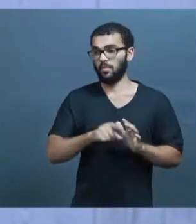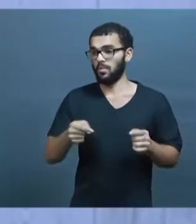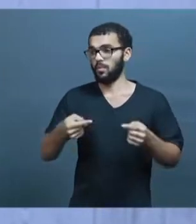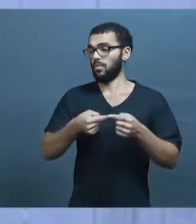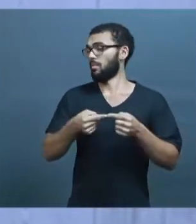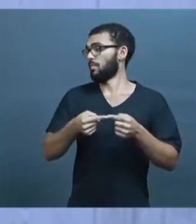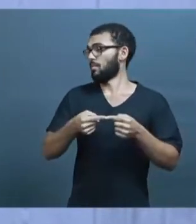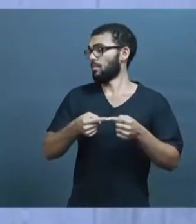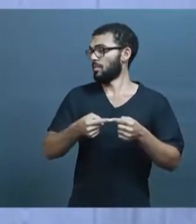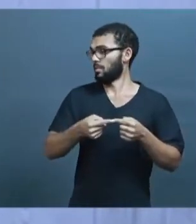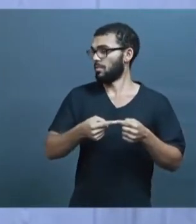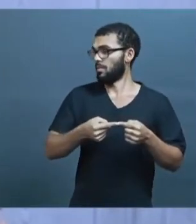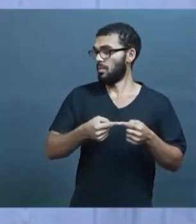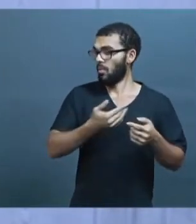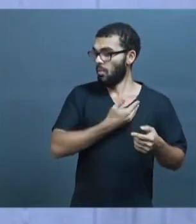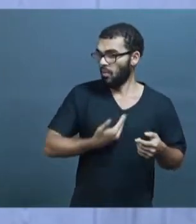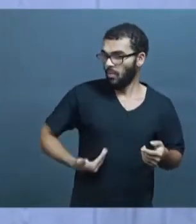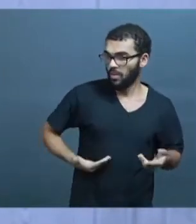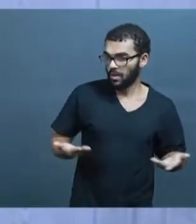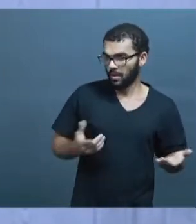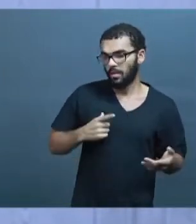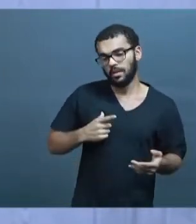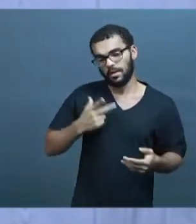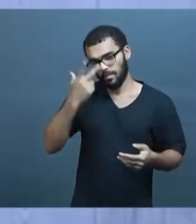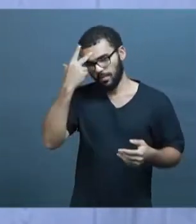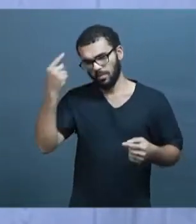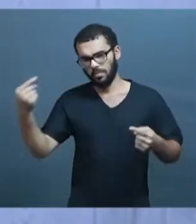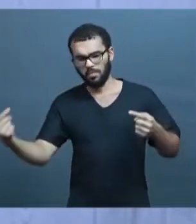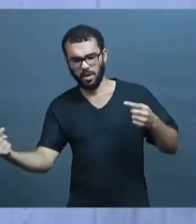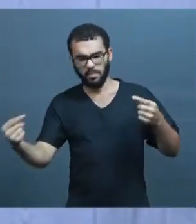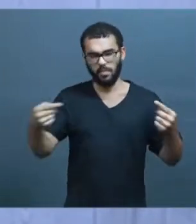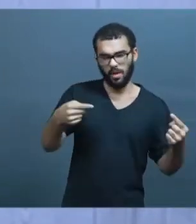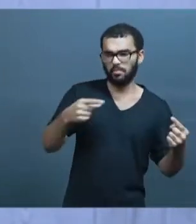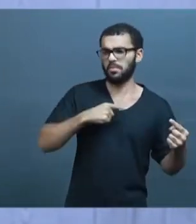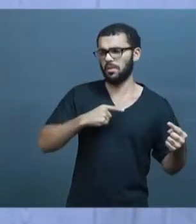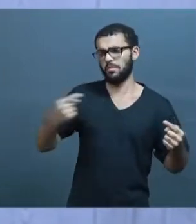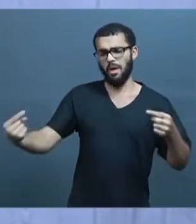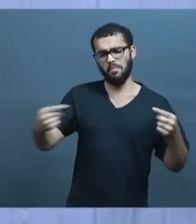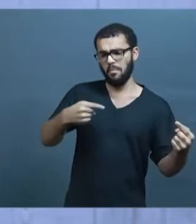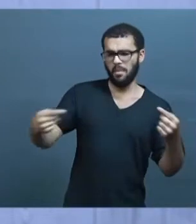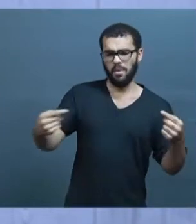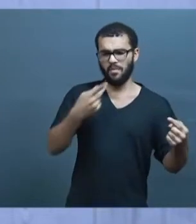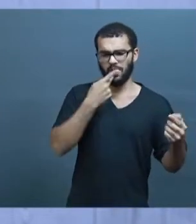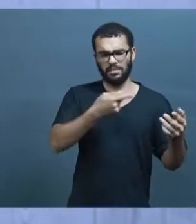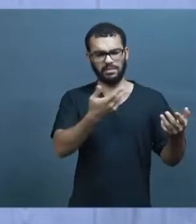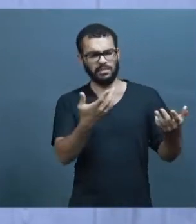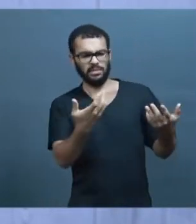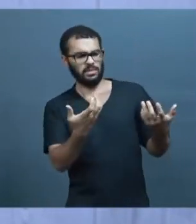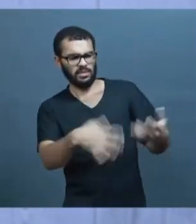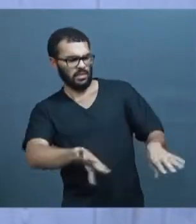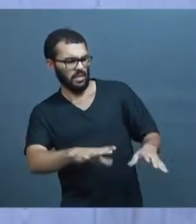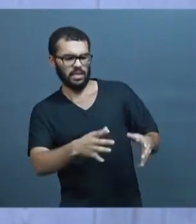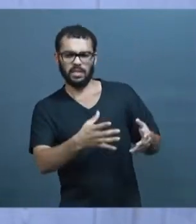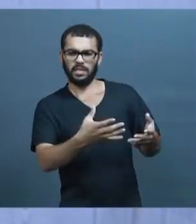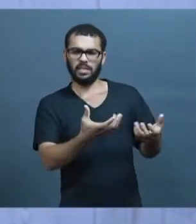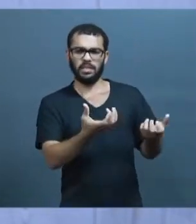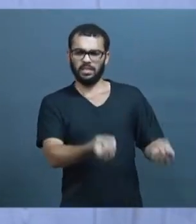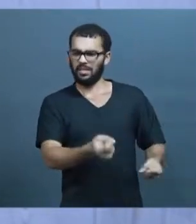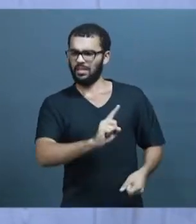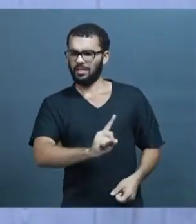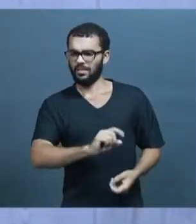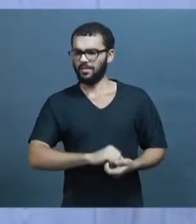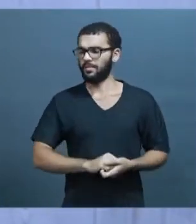será sempre situação. Isso não vai se resolver de uma hora para outra e imaginar que a partir de agora, por exemplo, né, como alguns